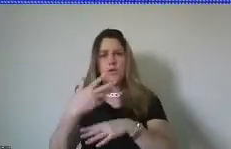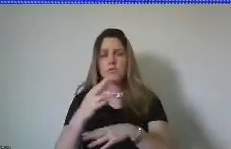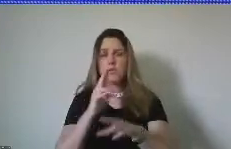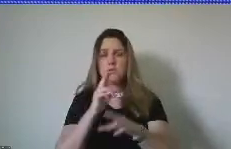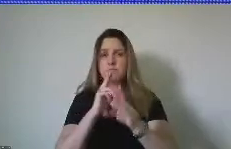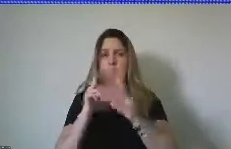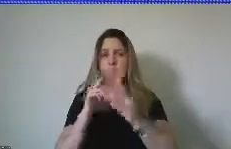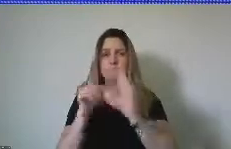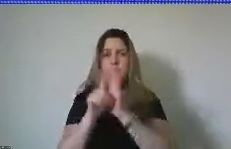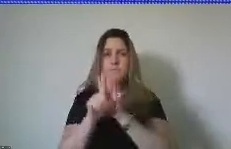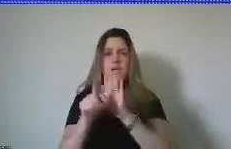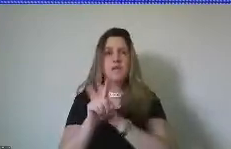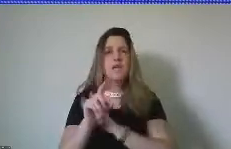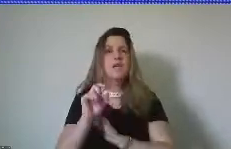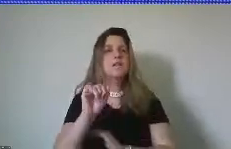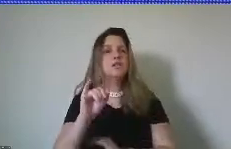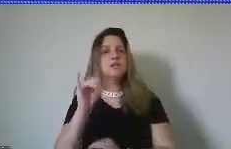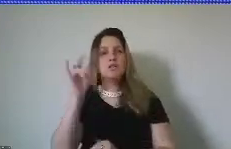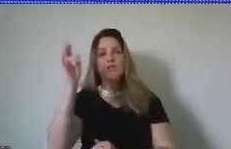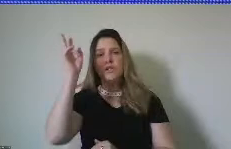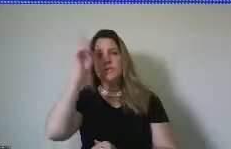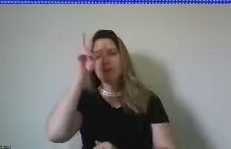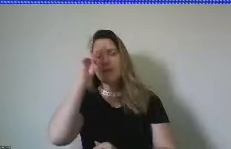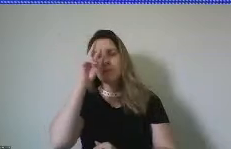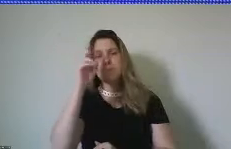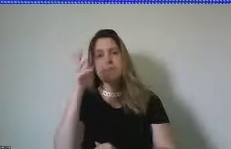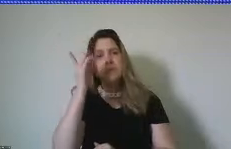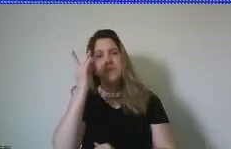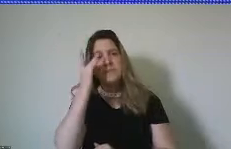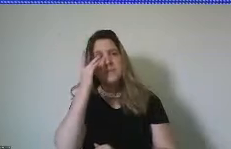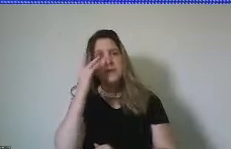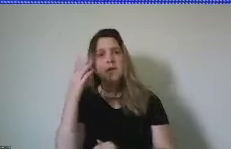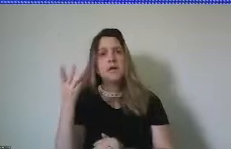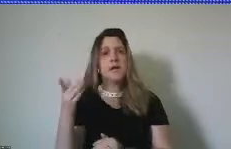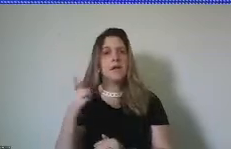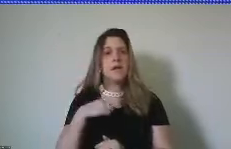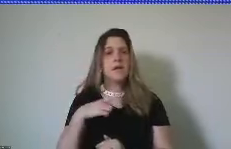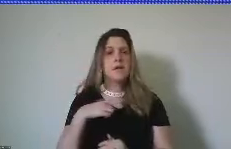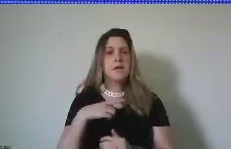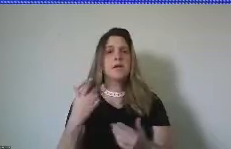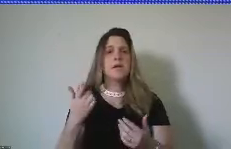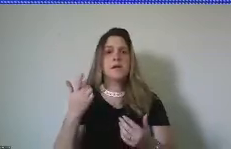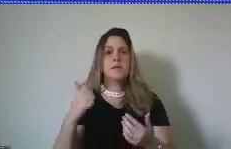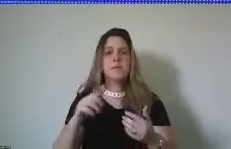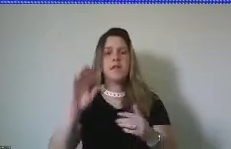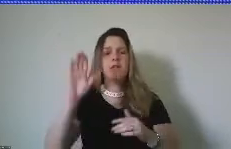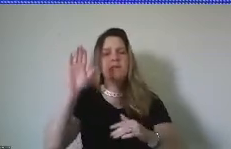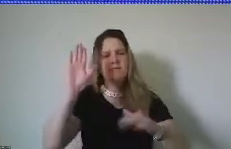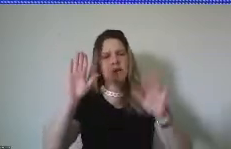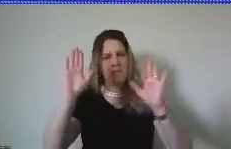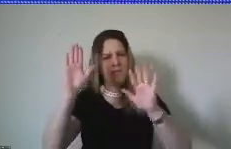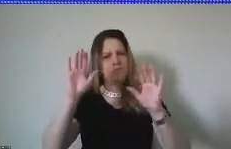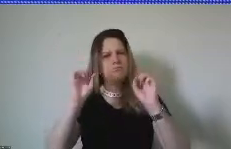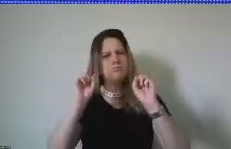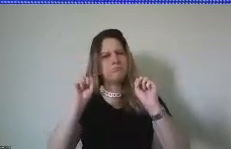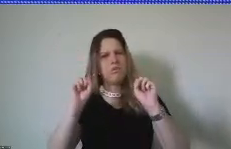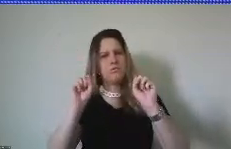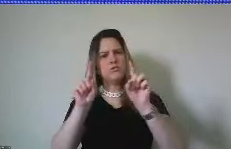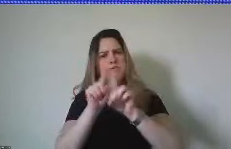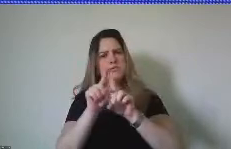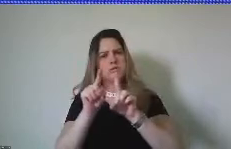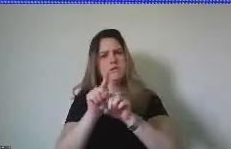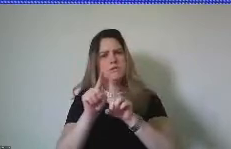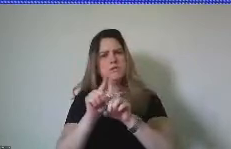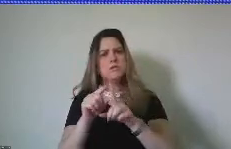lembrando que quem estiver aqui presencialmente caso queira fazer alguma pergunta basta levantar a mão e sinalizar para as nossas assistentes que elas